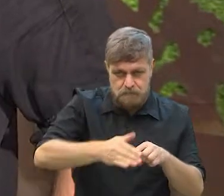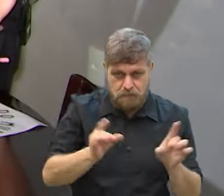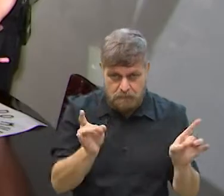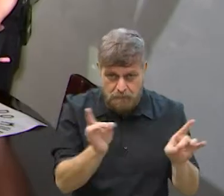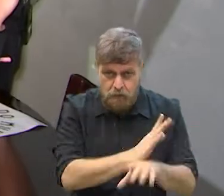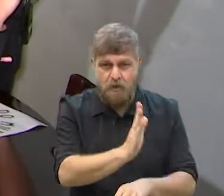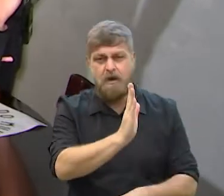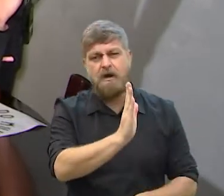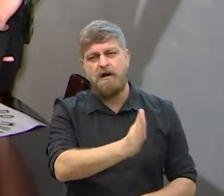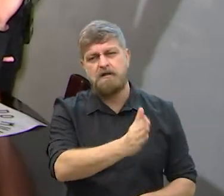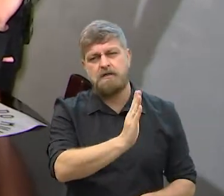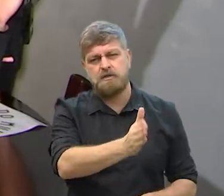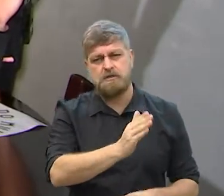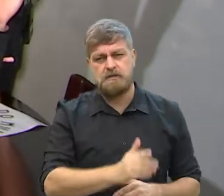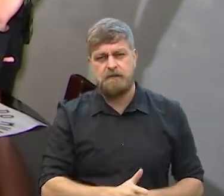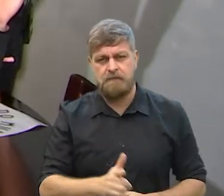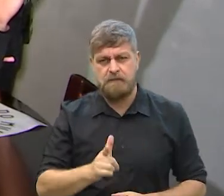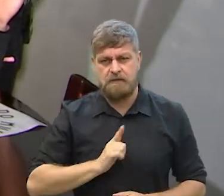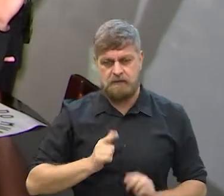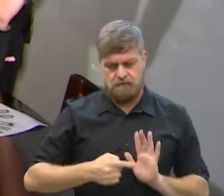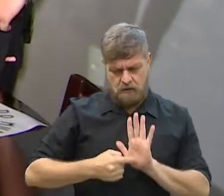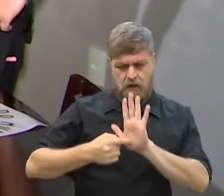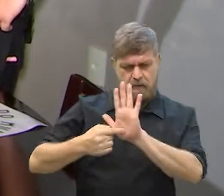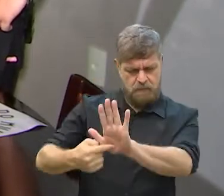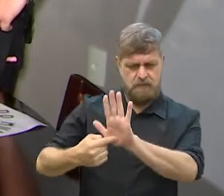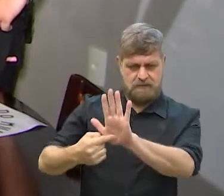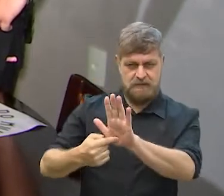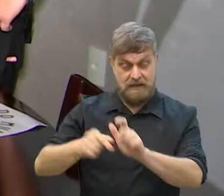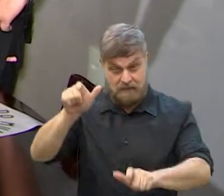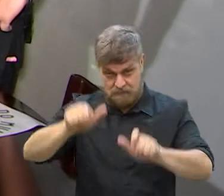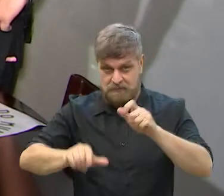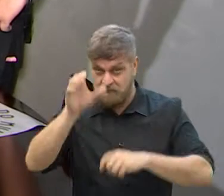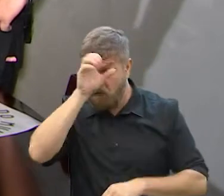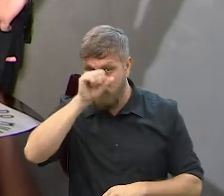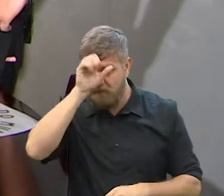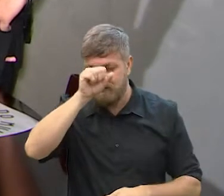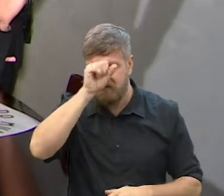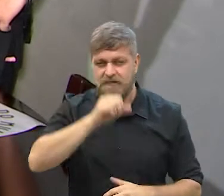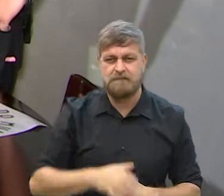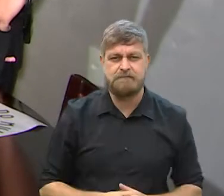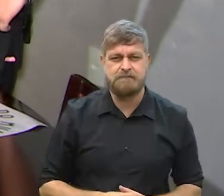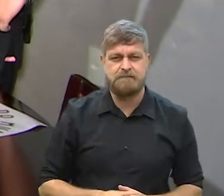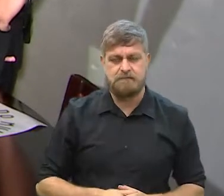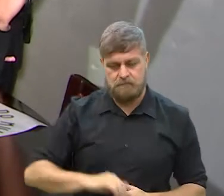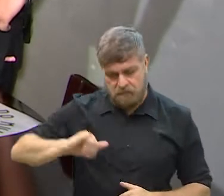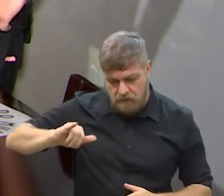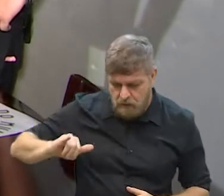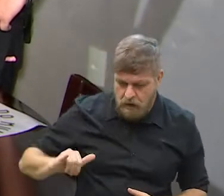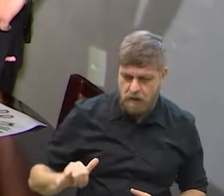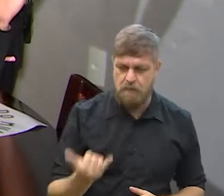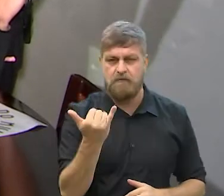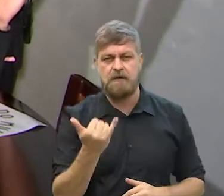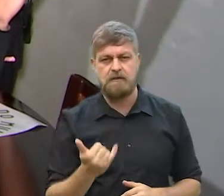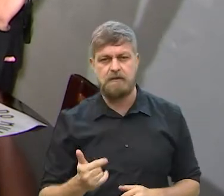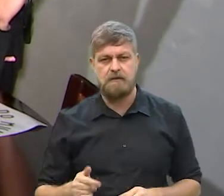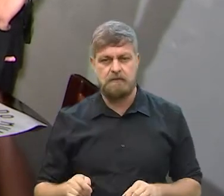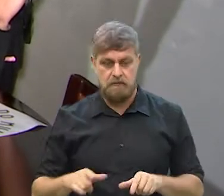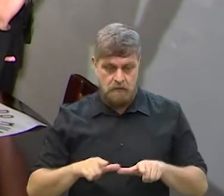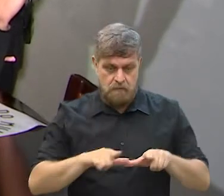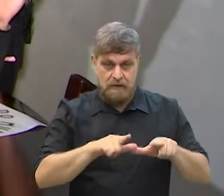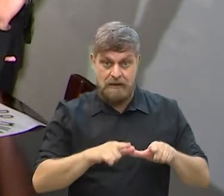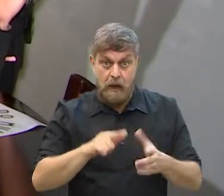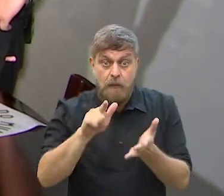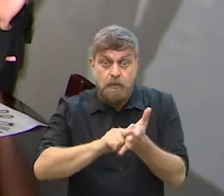com... Sim, a gente já vai mostrar pro pessoal de casa, né? E aproveitando, então, já vai lá, corre,